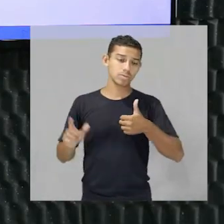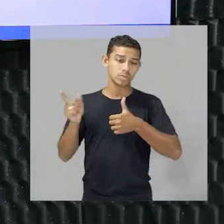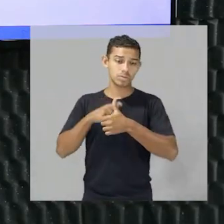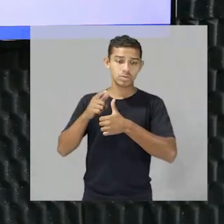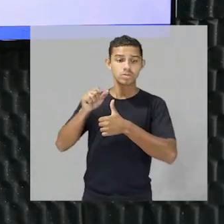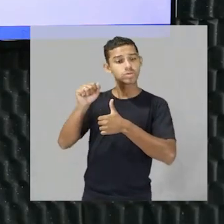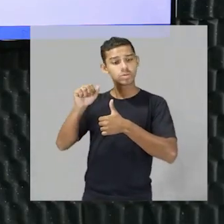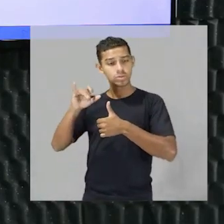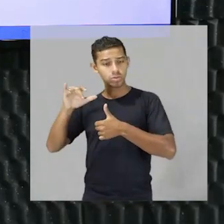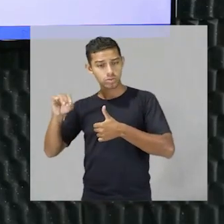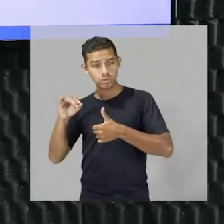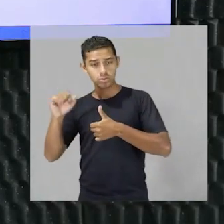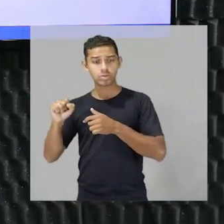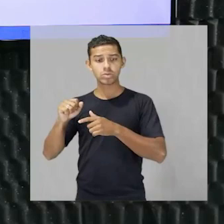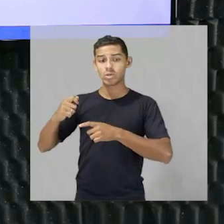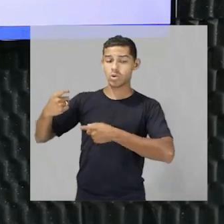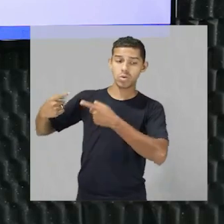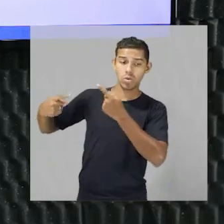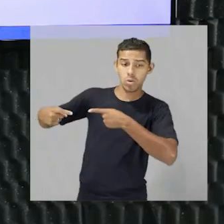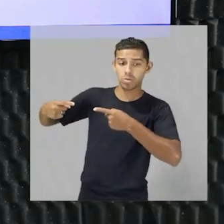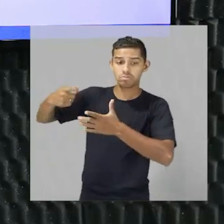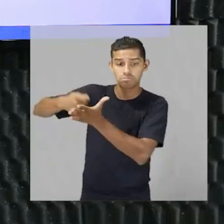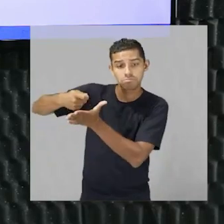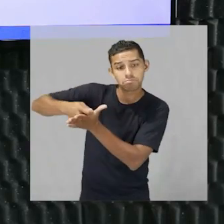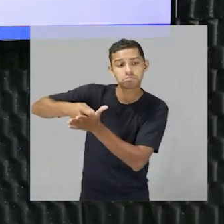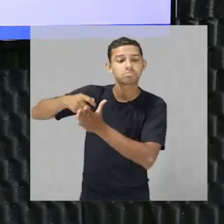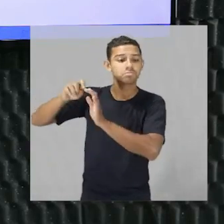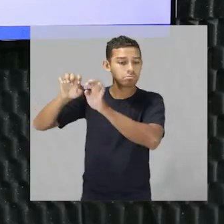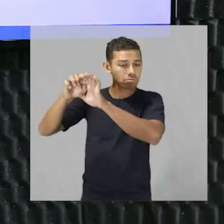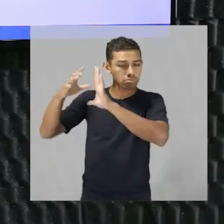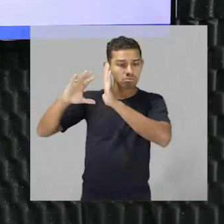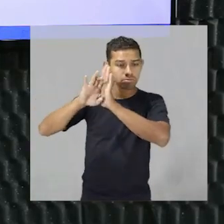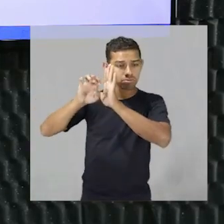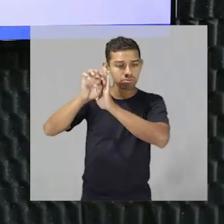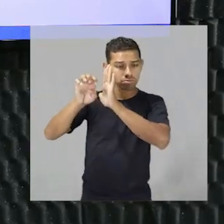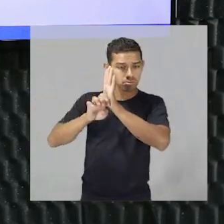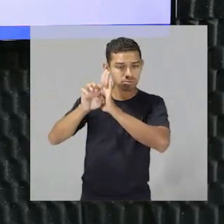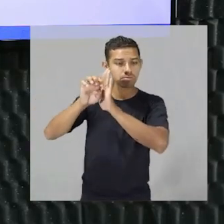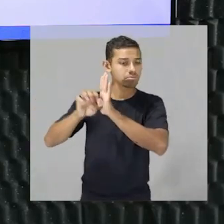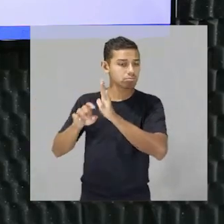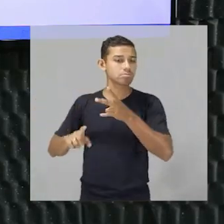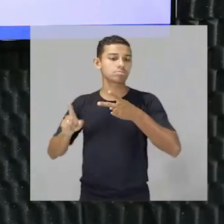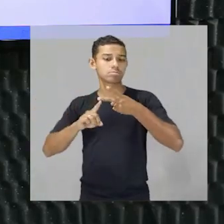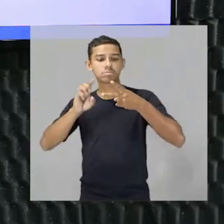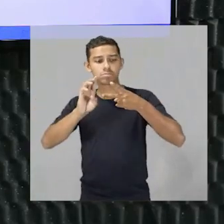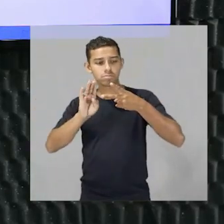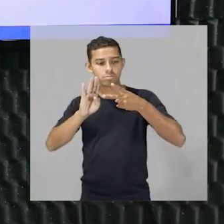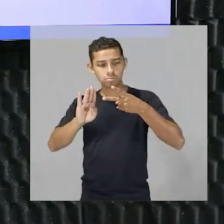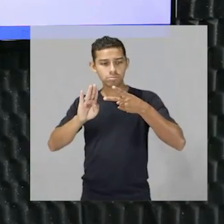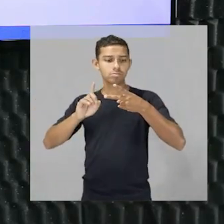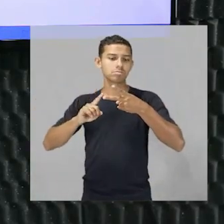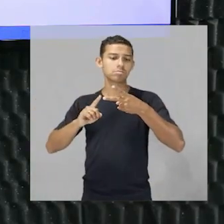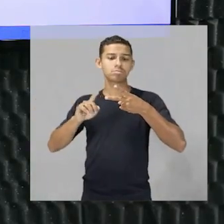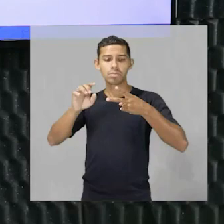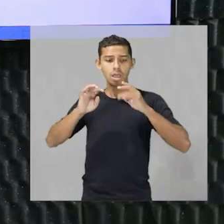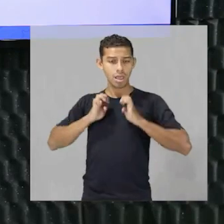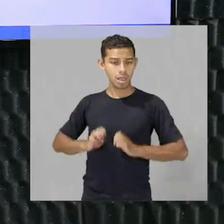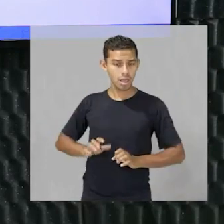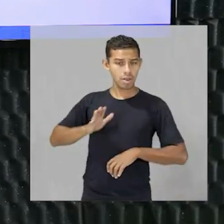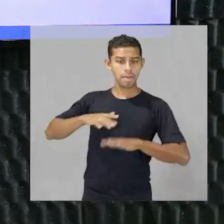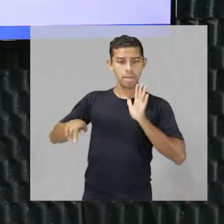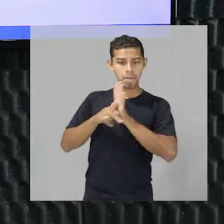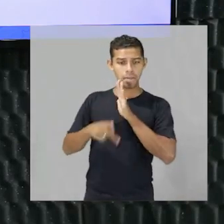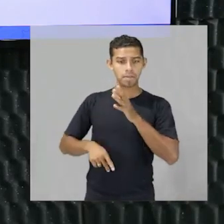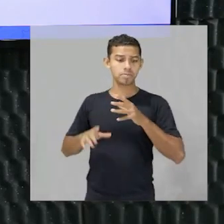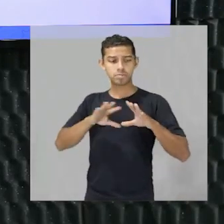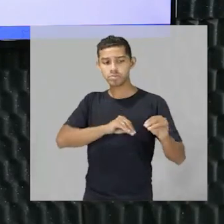burocracia estatal, miscigenação étnica e limites fronteiriços, desqualificação profissional e ação policial, instabilidade